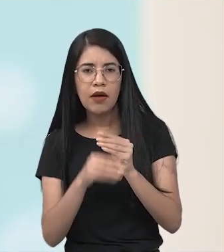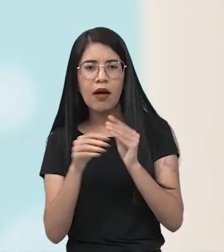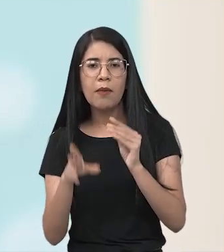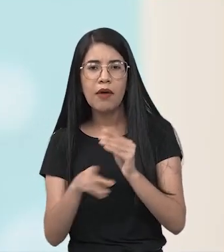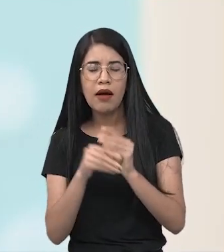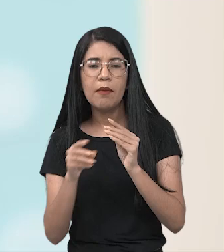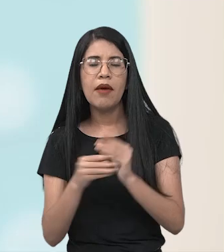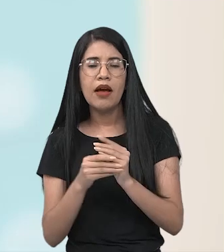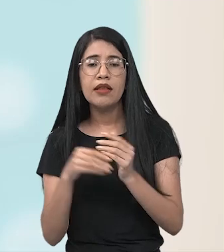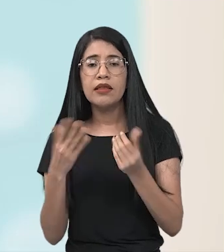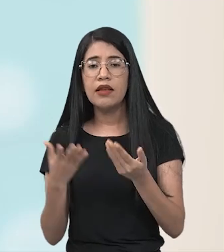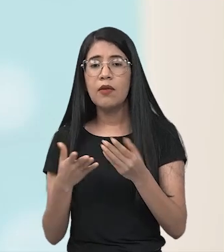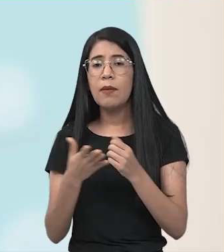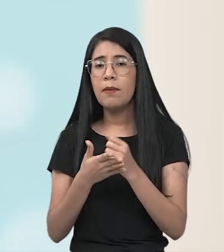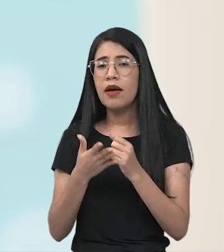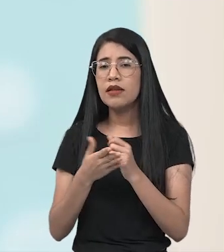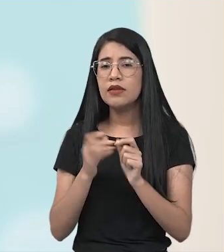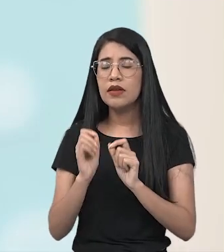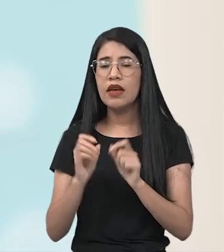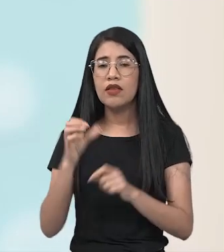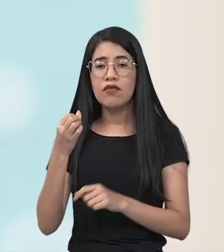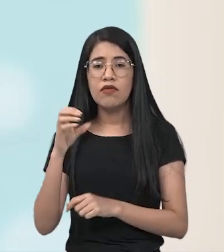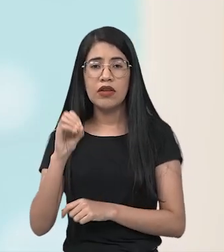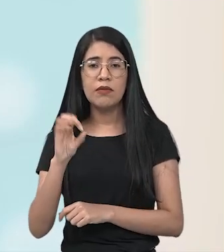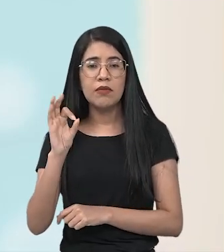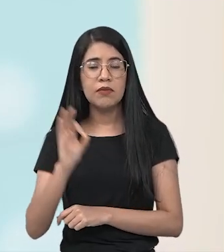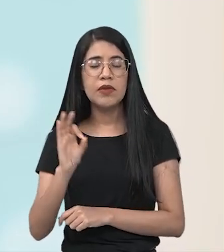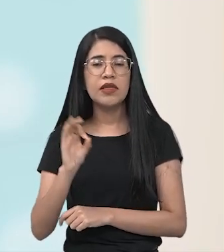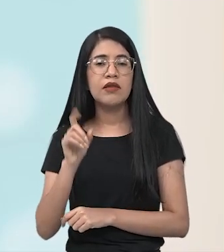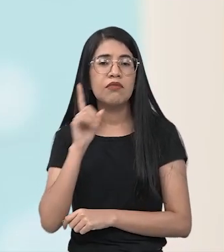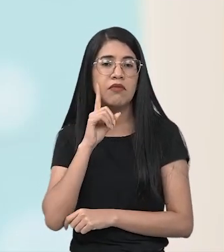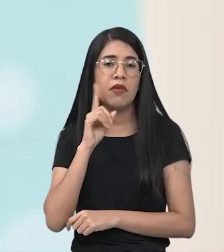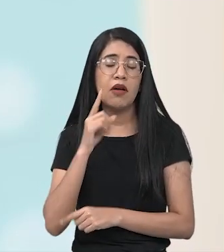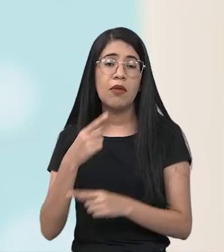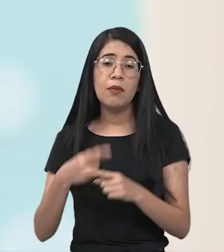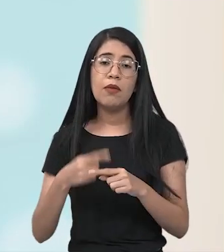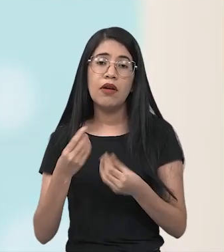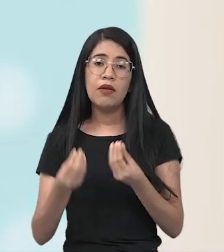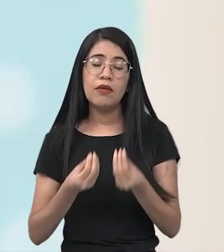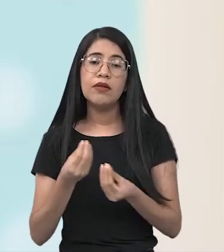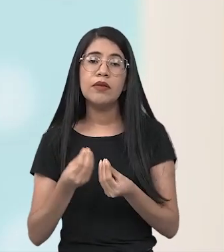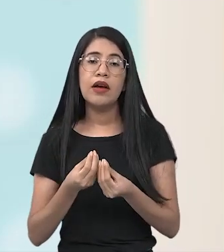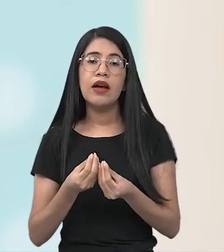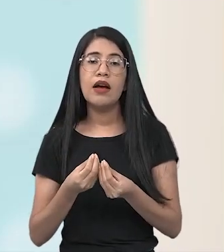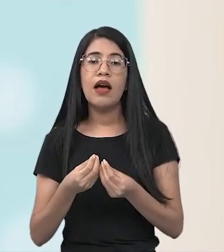nossas músicas são basicamente 90% norte-americanas. Justamente por conta que essa